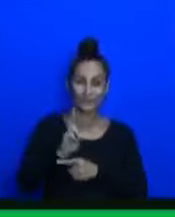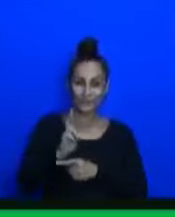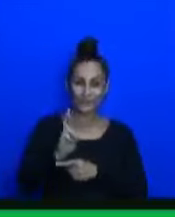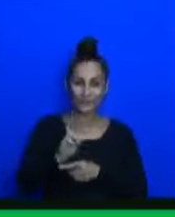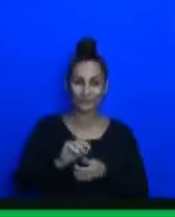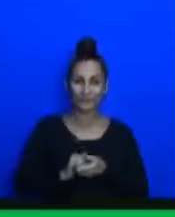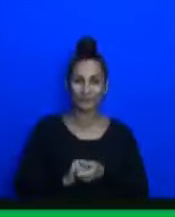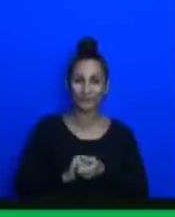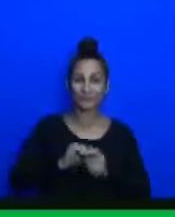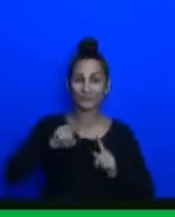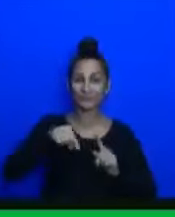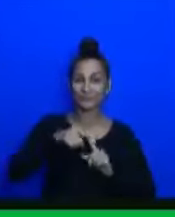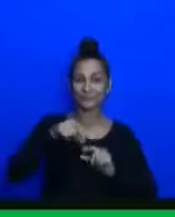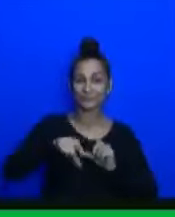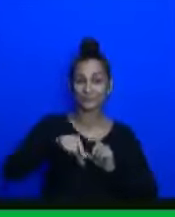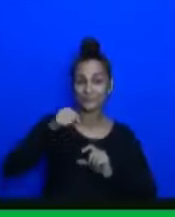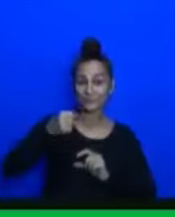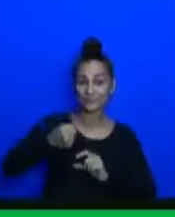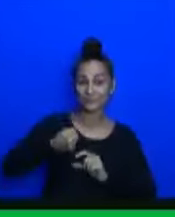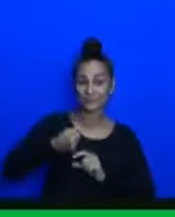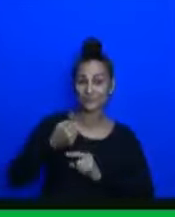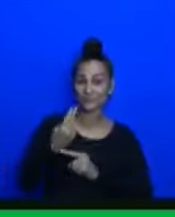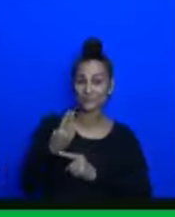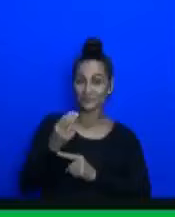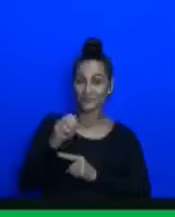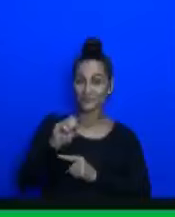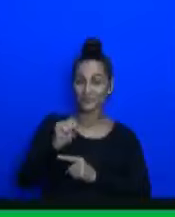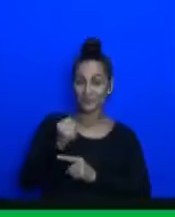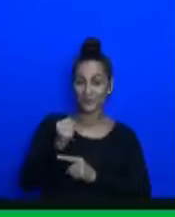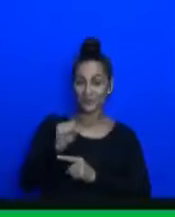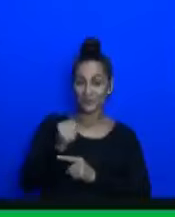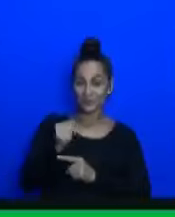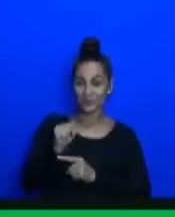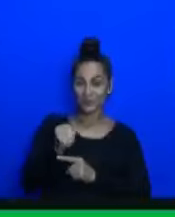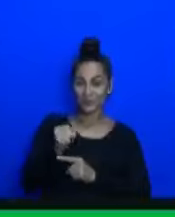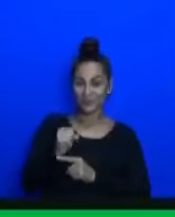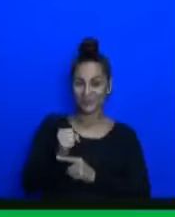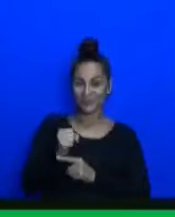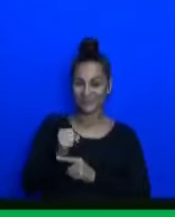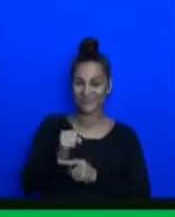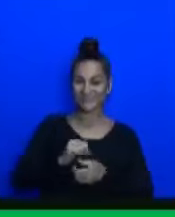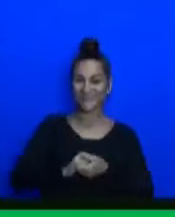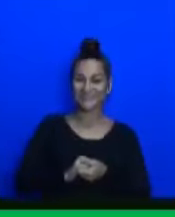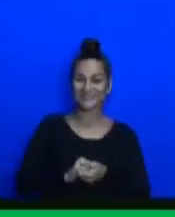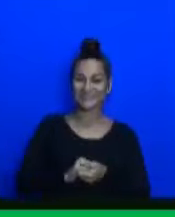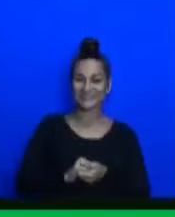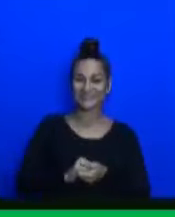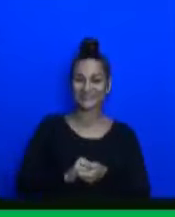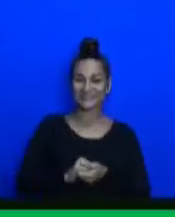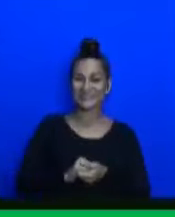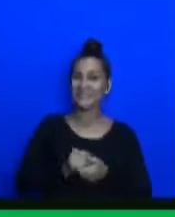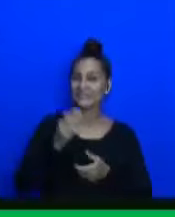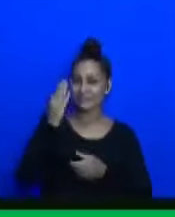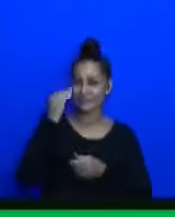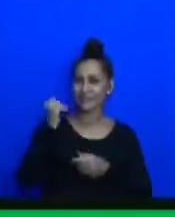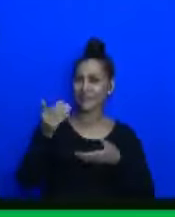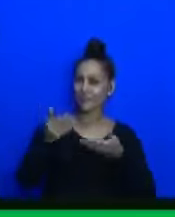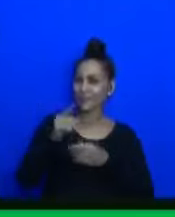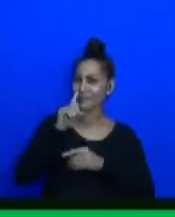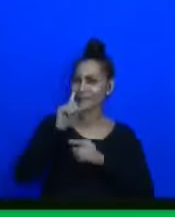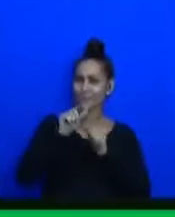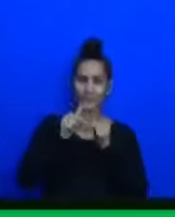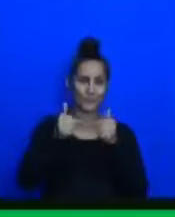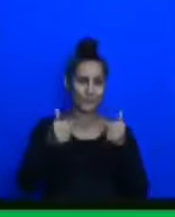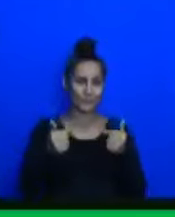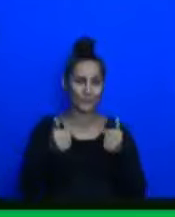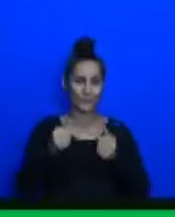reais. Mais um número sorteado, bola 28, número 28. Quem sabe hoje será o seu